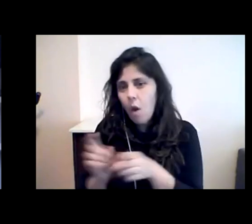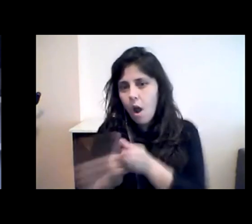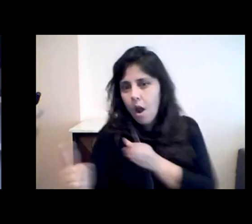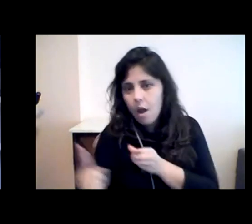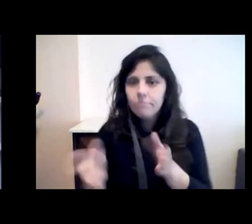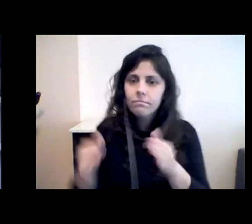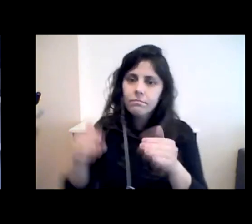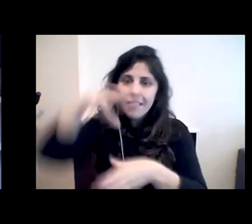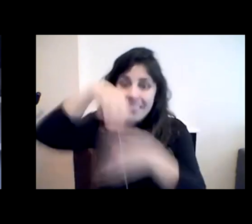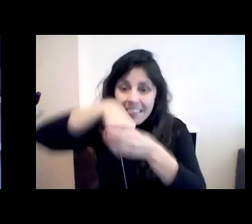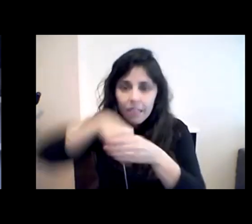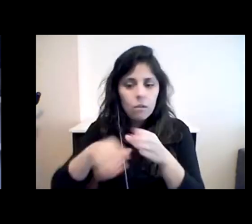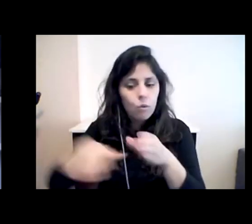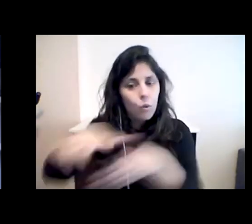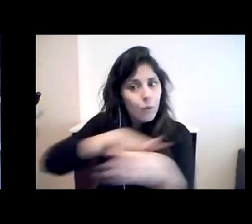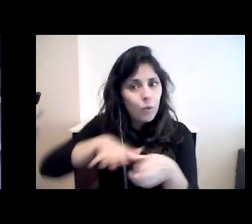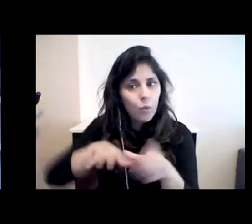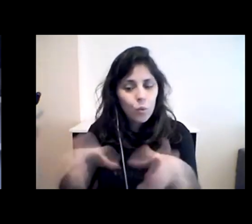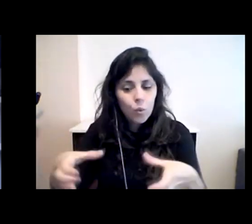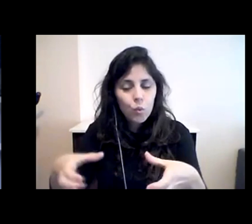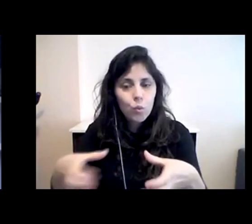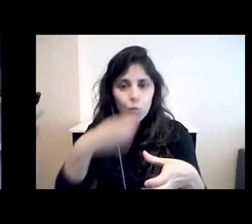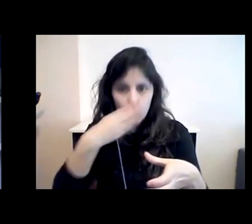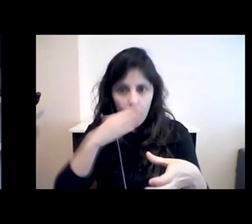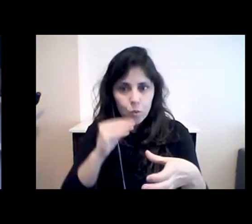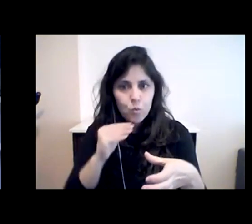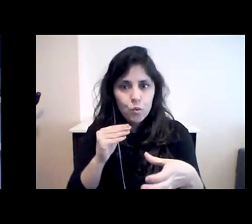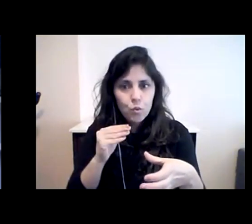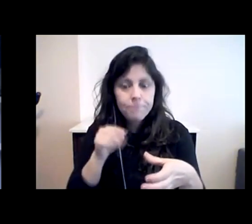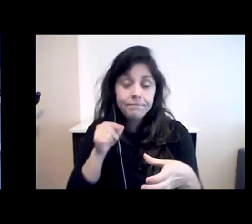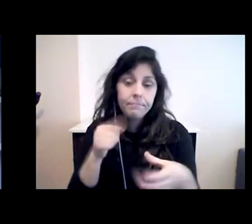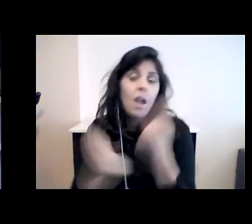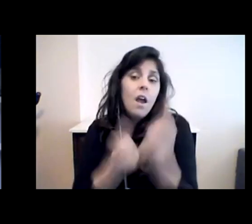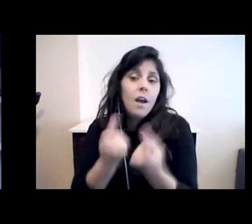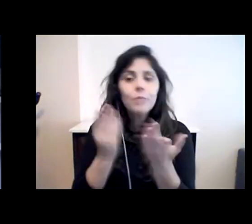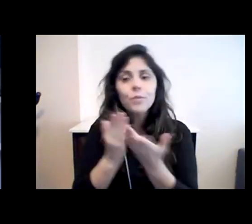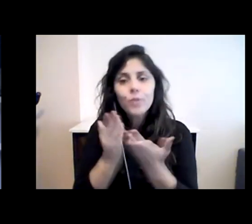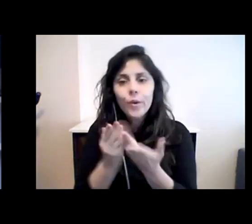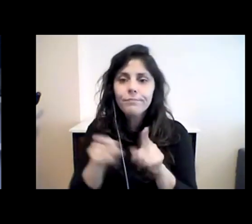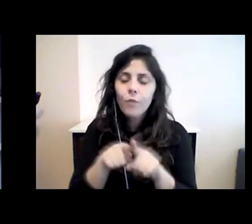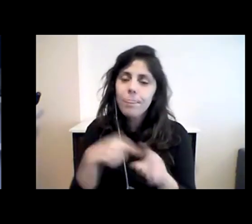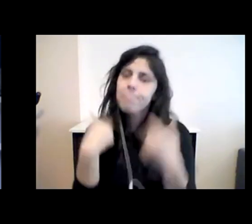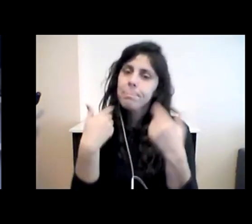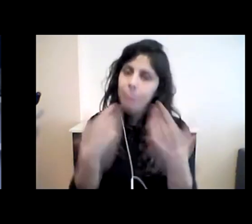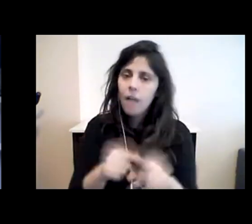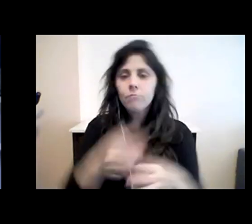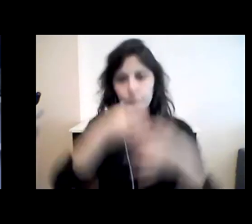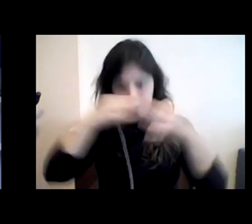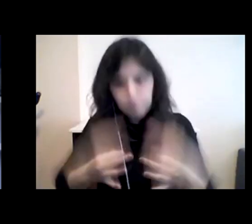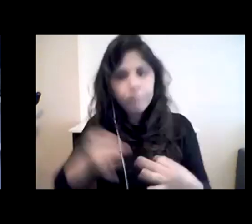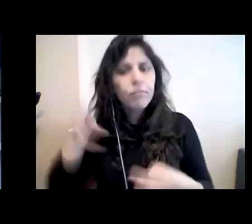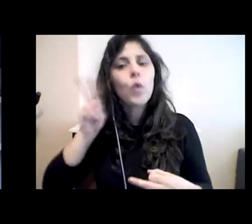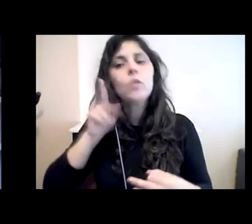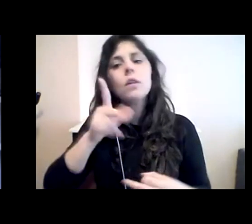dos próprios alunos. Há escolas que têm uma prática que dão a devida dignidade ao ensino profissional e